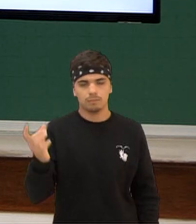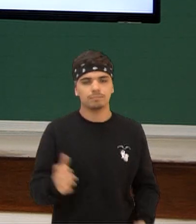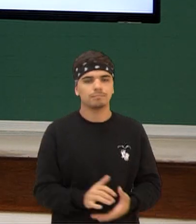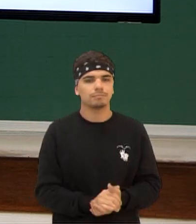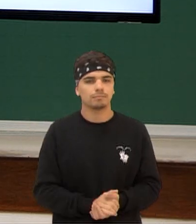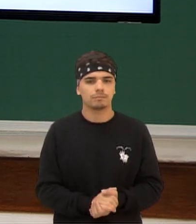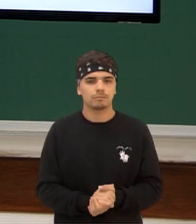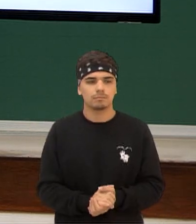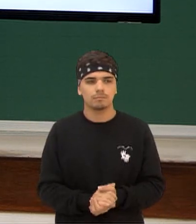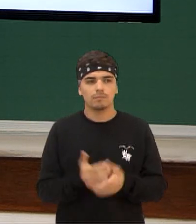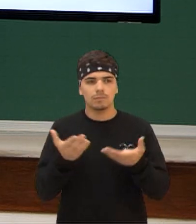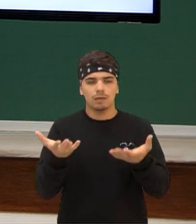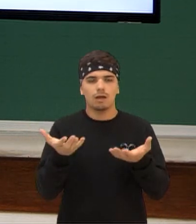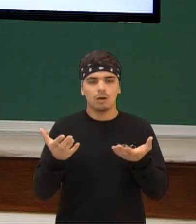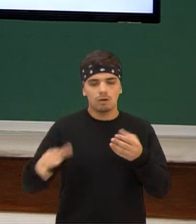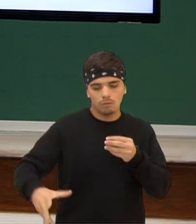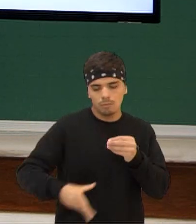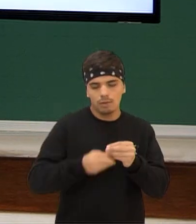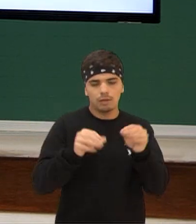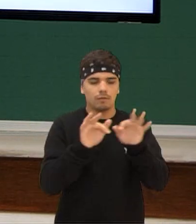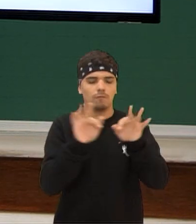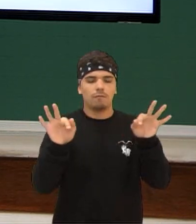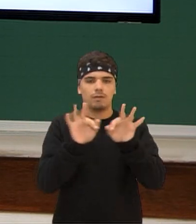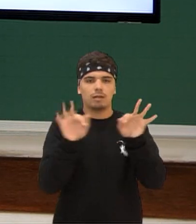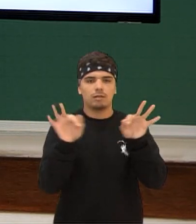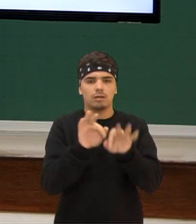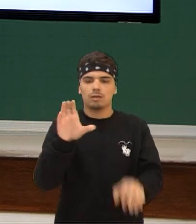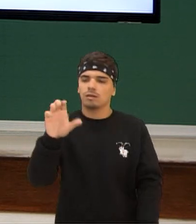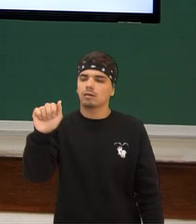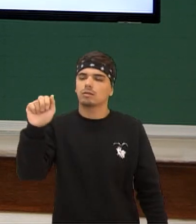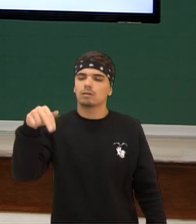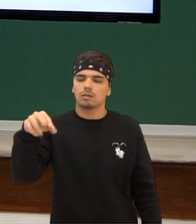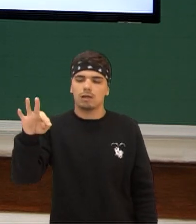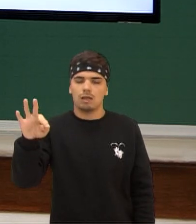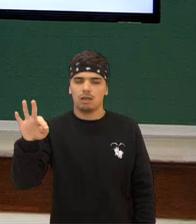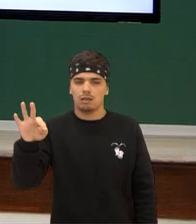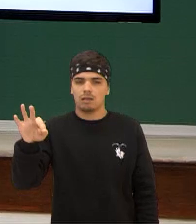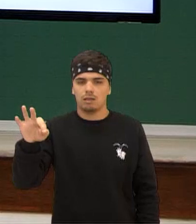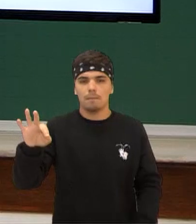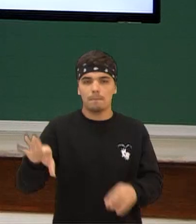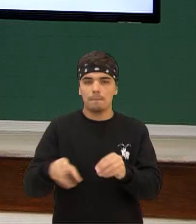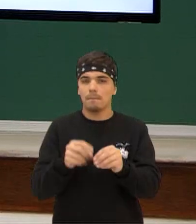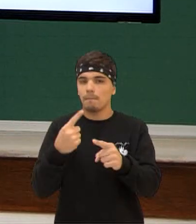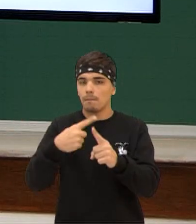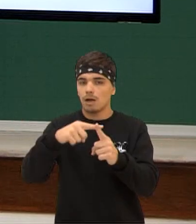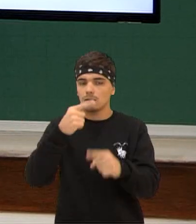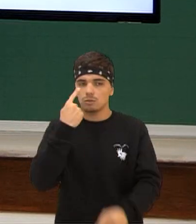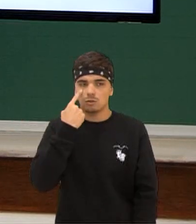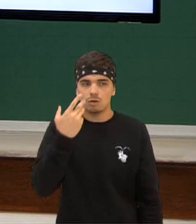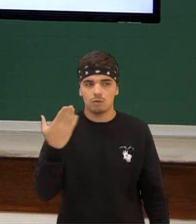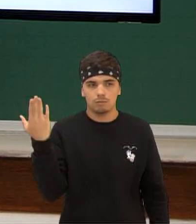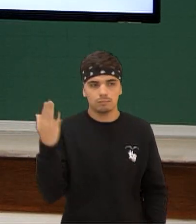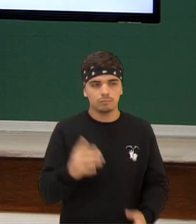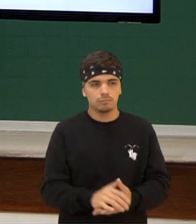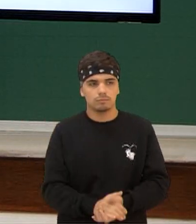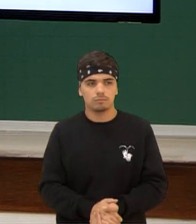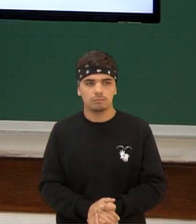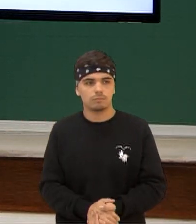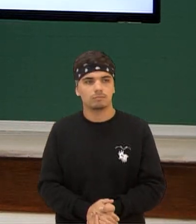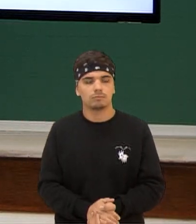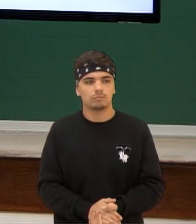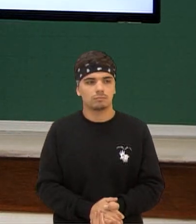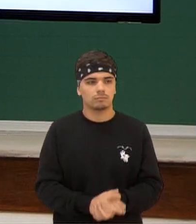eu vou completar sentenças não apenas com o crânio que entra vou completar toda a sentença então observe a imagem a